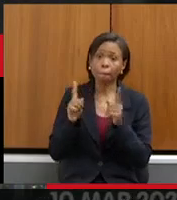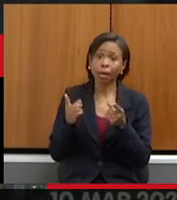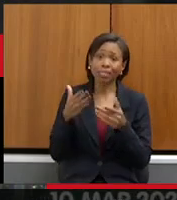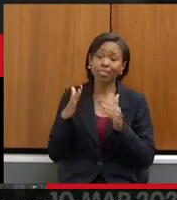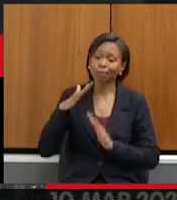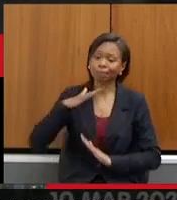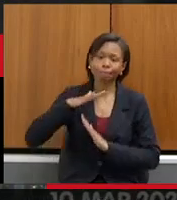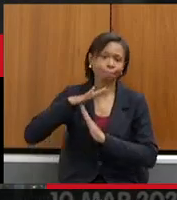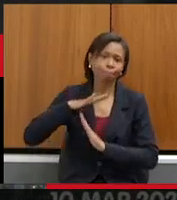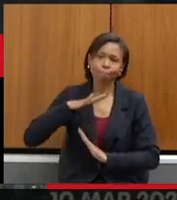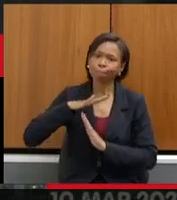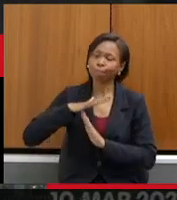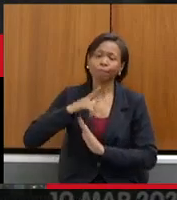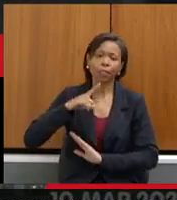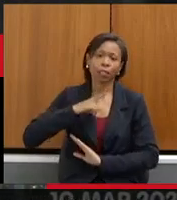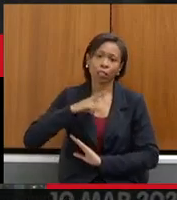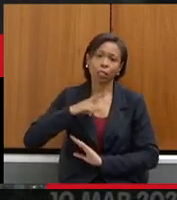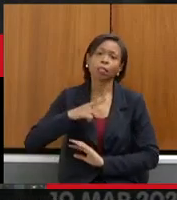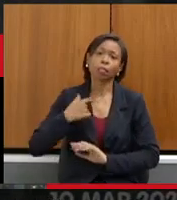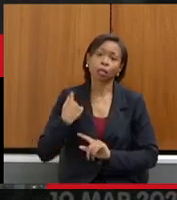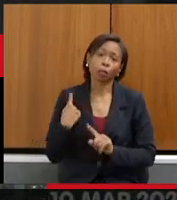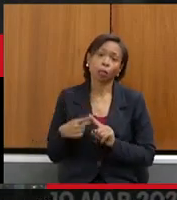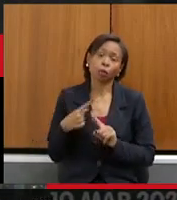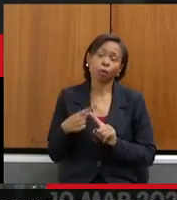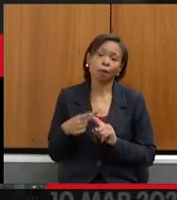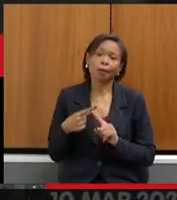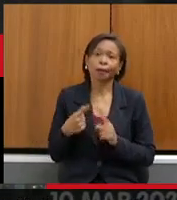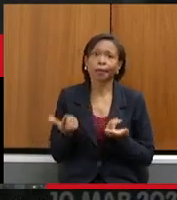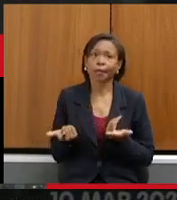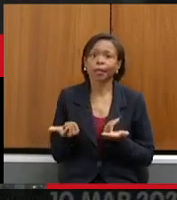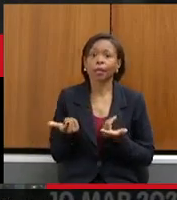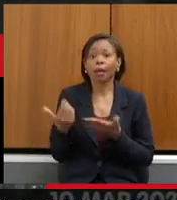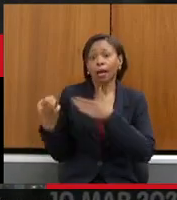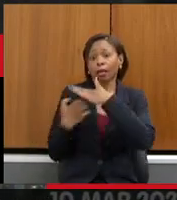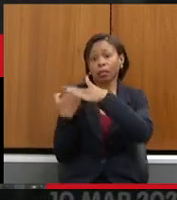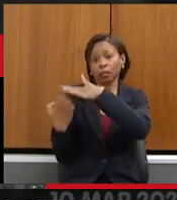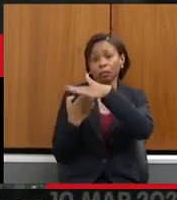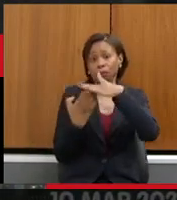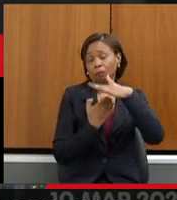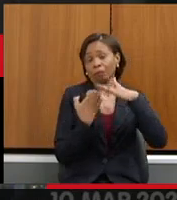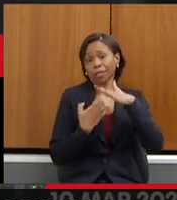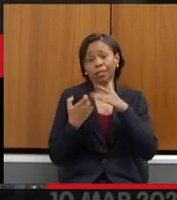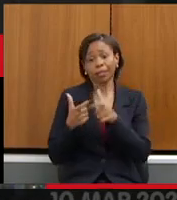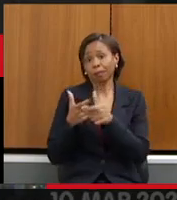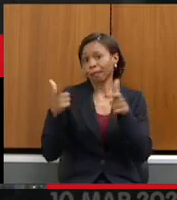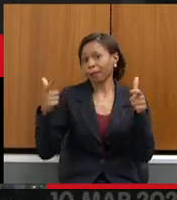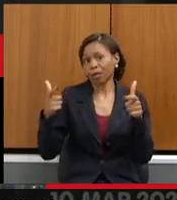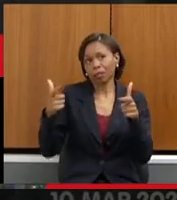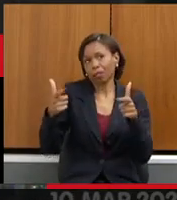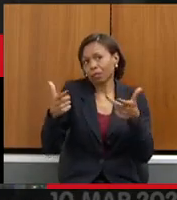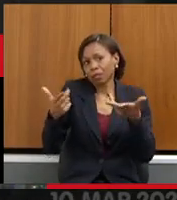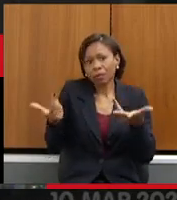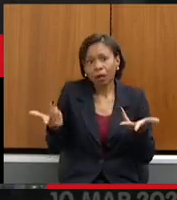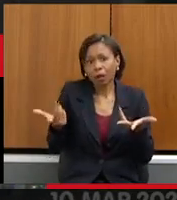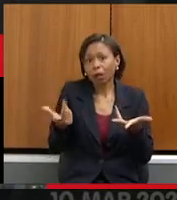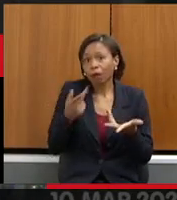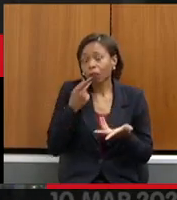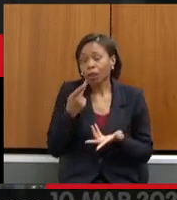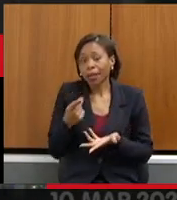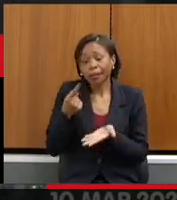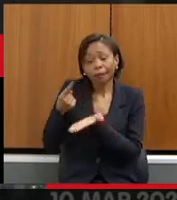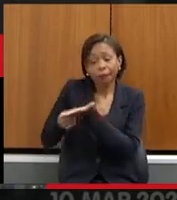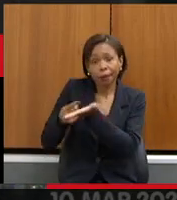as limitações no sentido de que a grande ou senão a idade das empresas elas definem que elas vão negociar